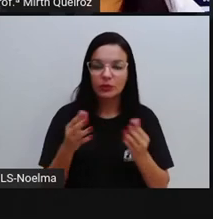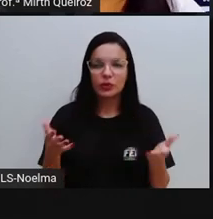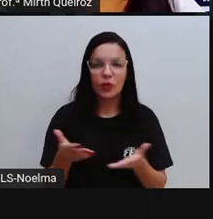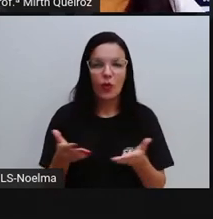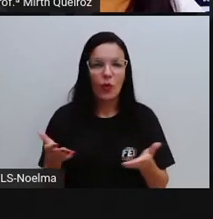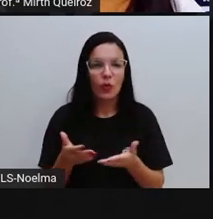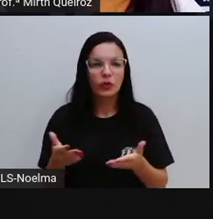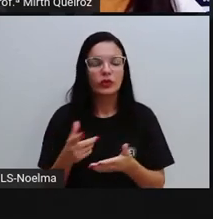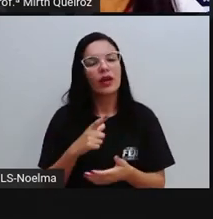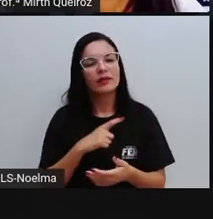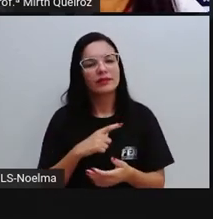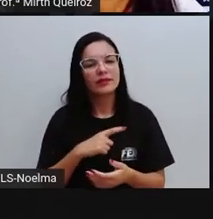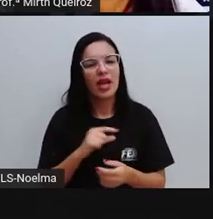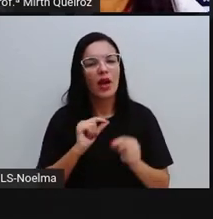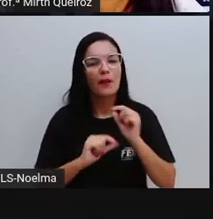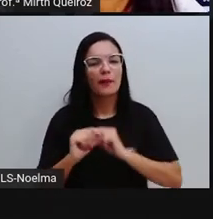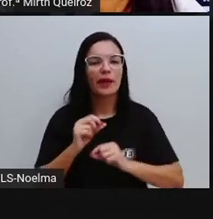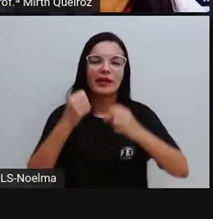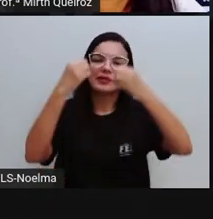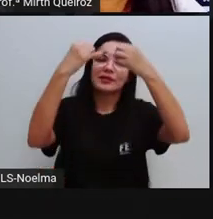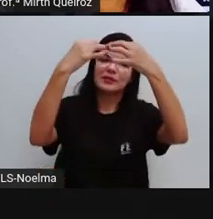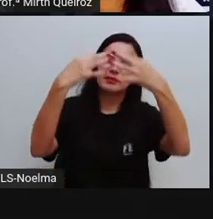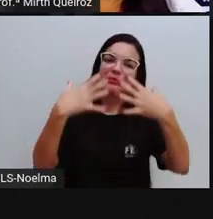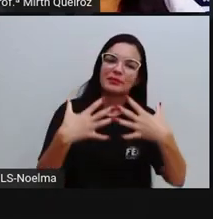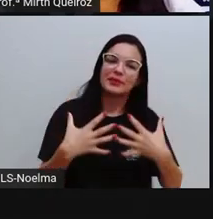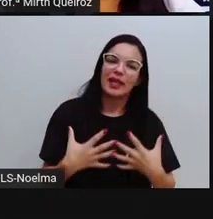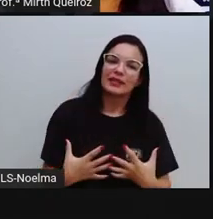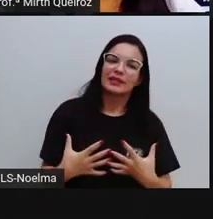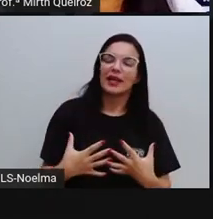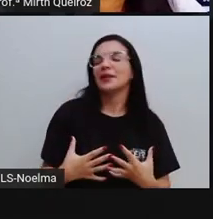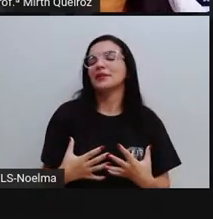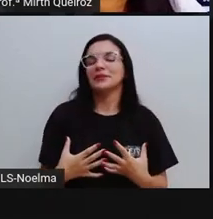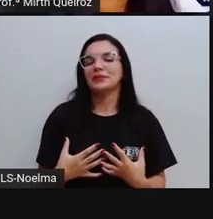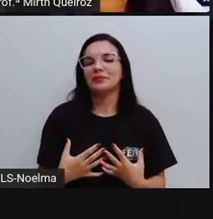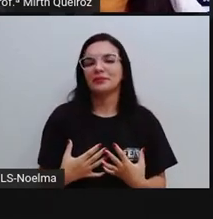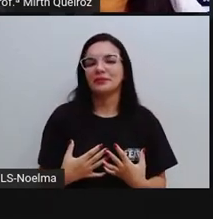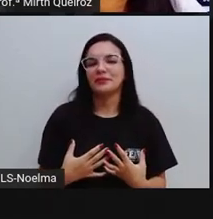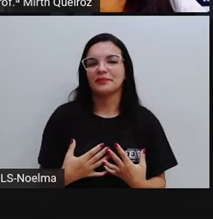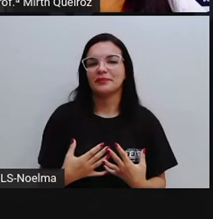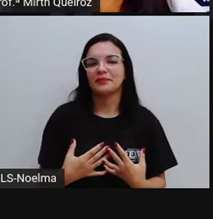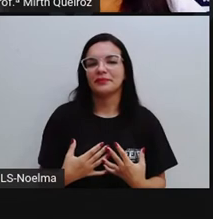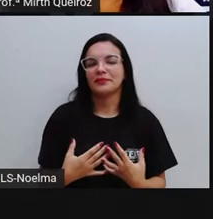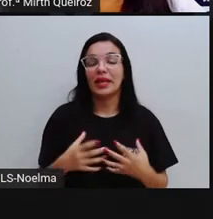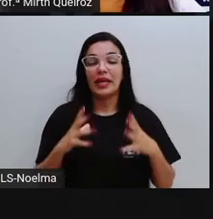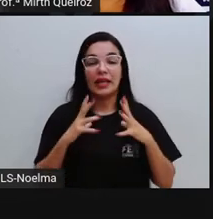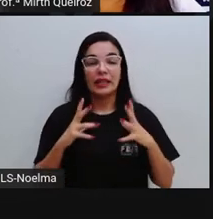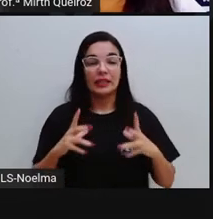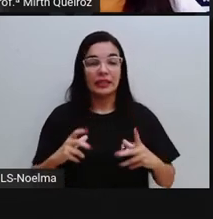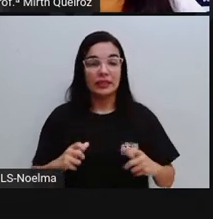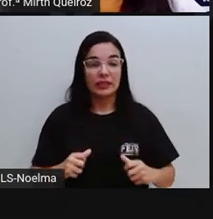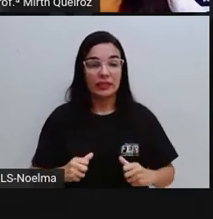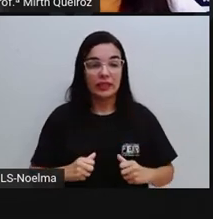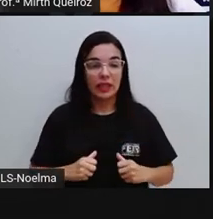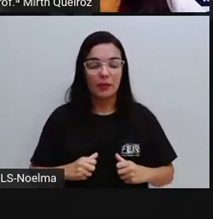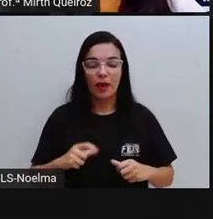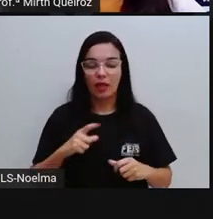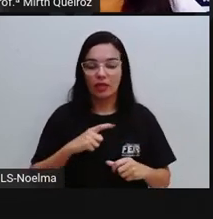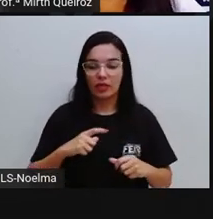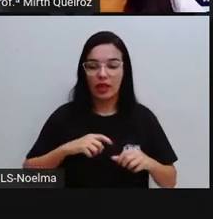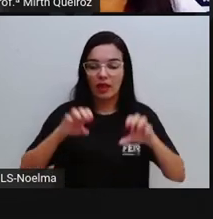Nós temos aqui as substâncias puras e misturas. Nós temos o